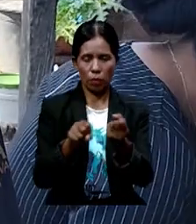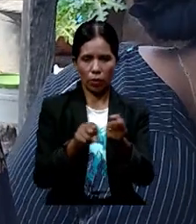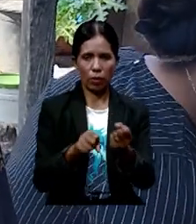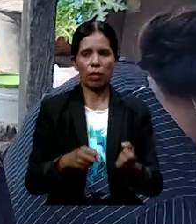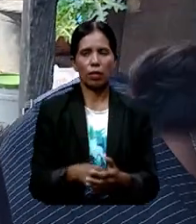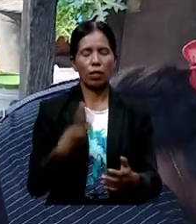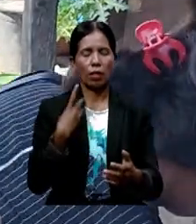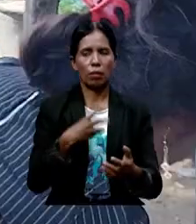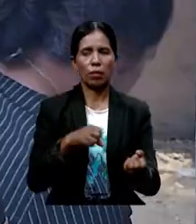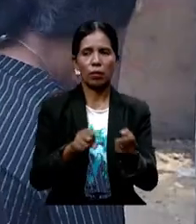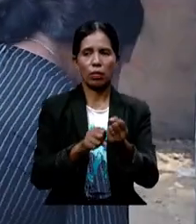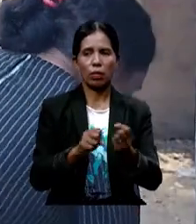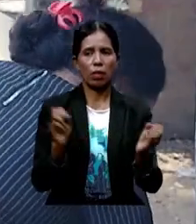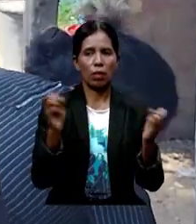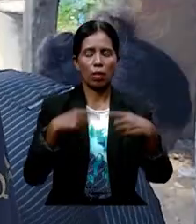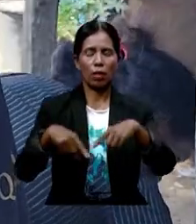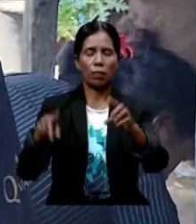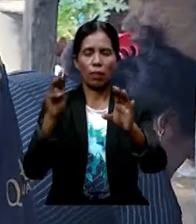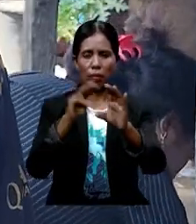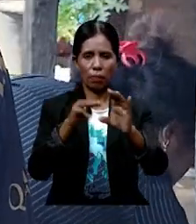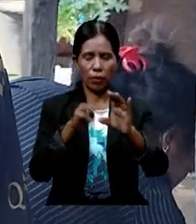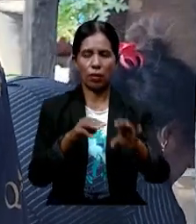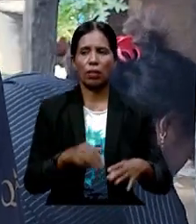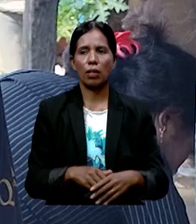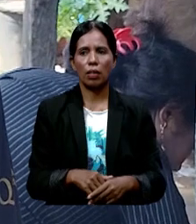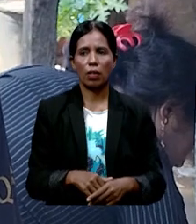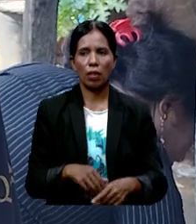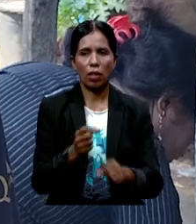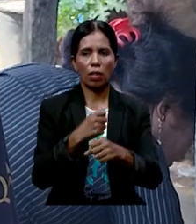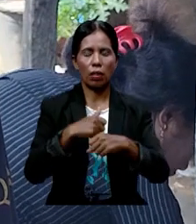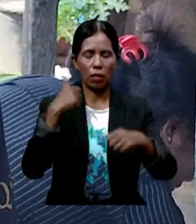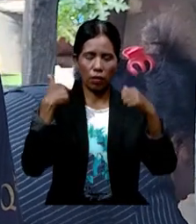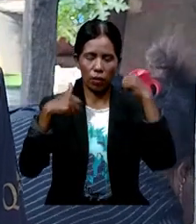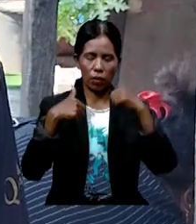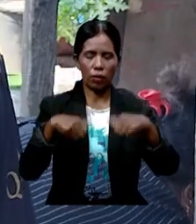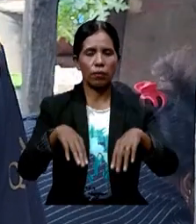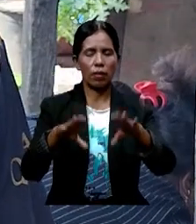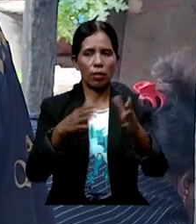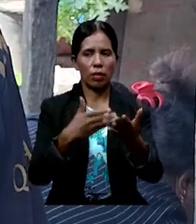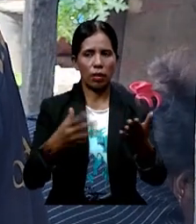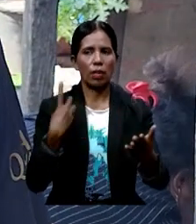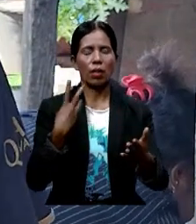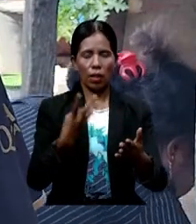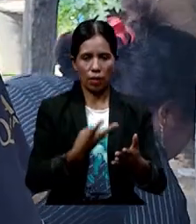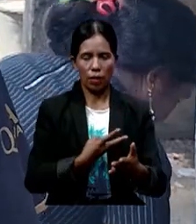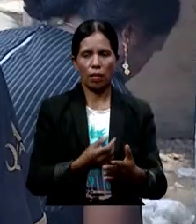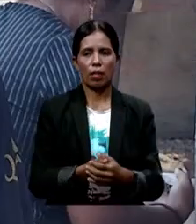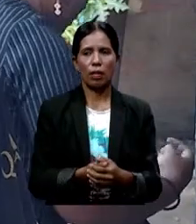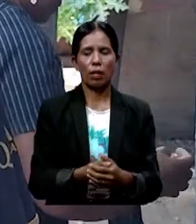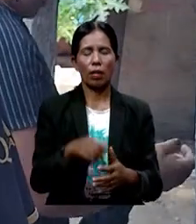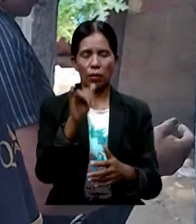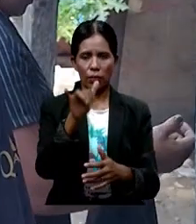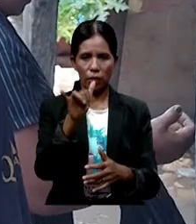negosi dari minggu lama mampir lapir mesa hal hal aktif dari negosi penjual ini bi kami aja tak pernah